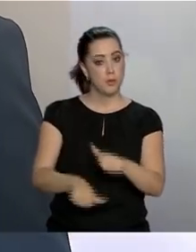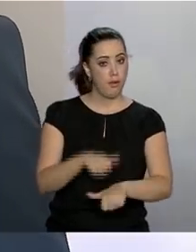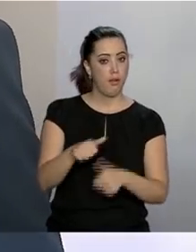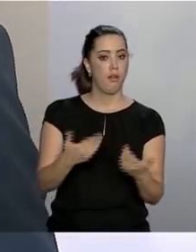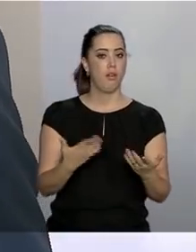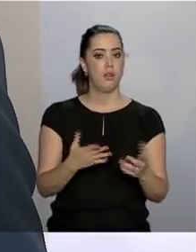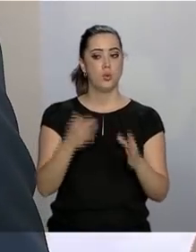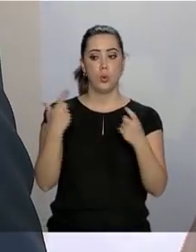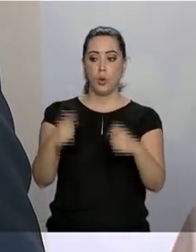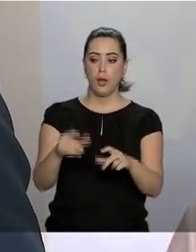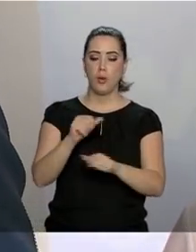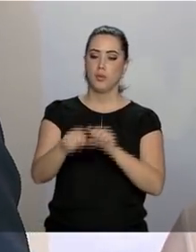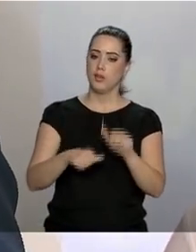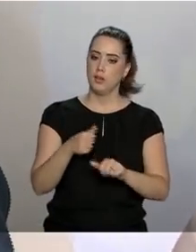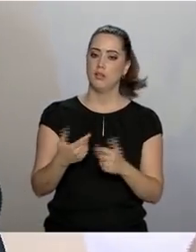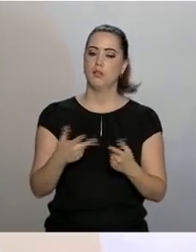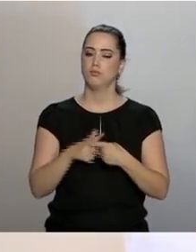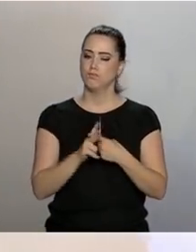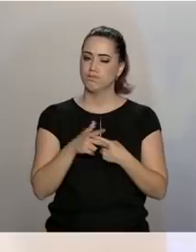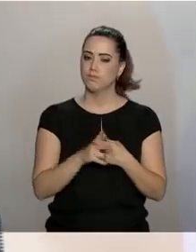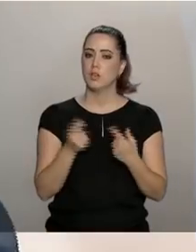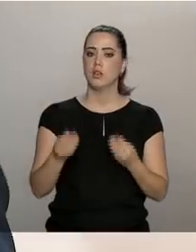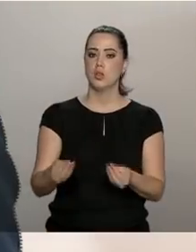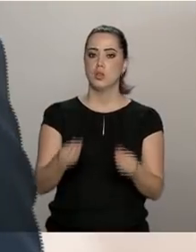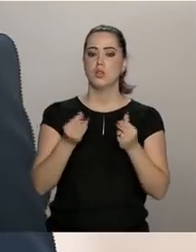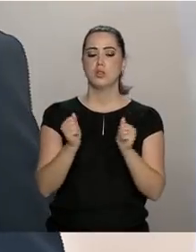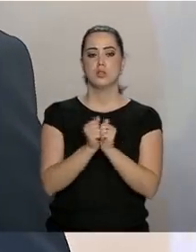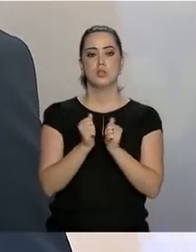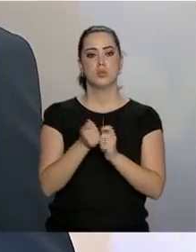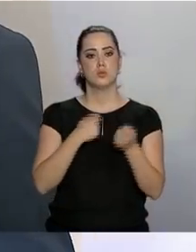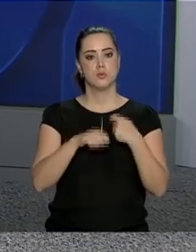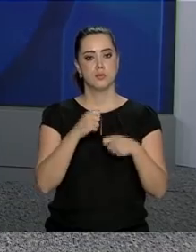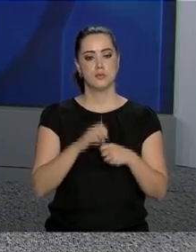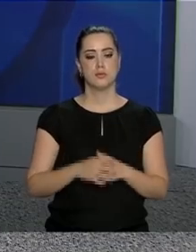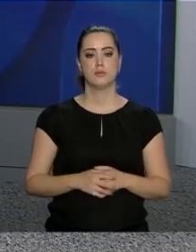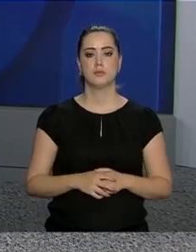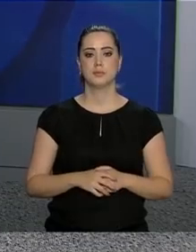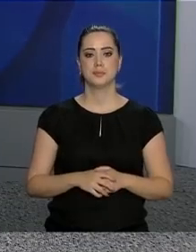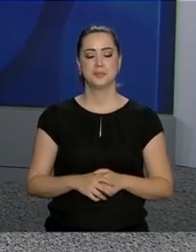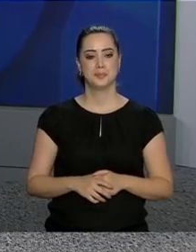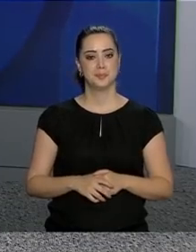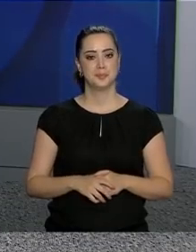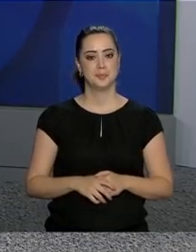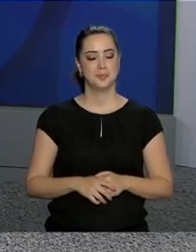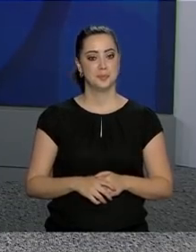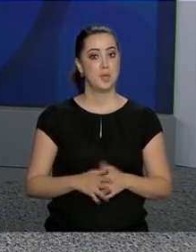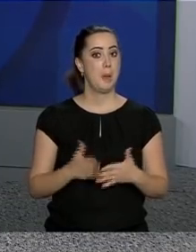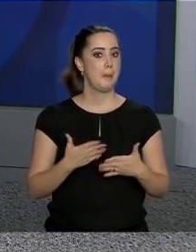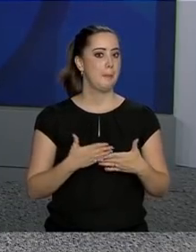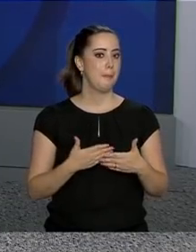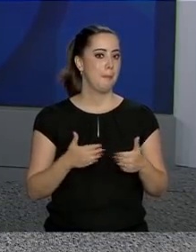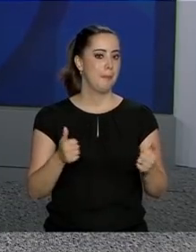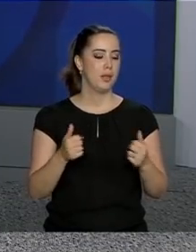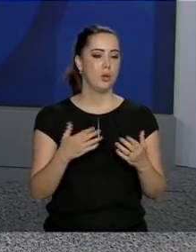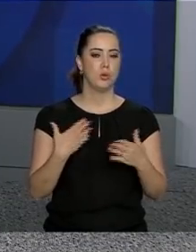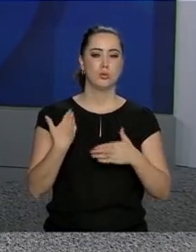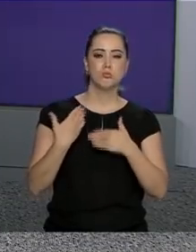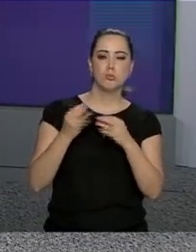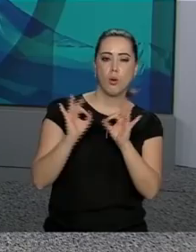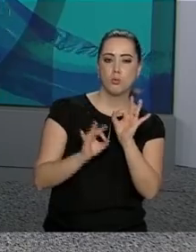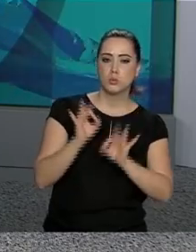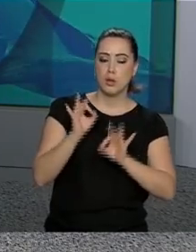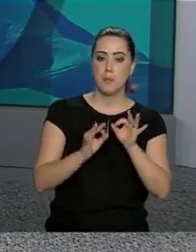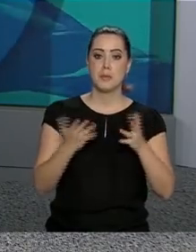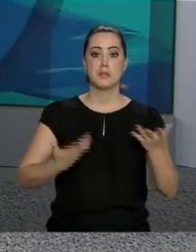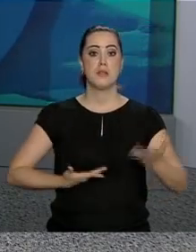estruturas, e tudo isso, evidentemente, trará a reboque economia. Aprimorar estruturas e processos para